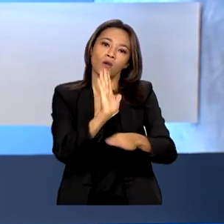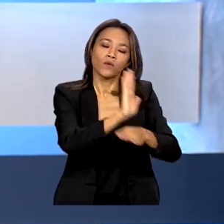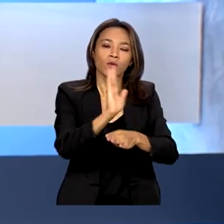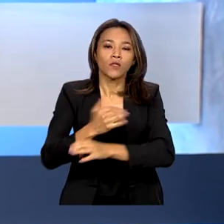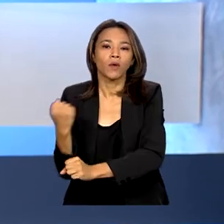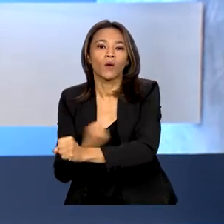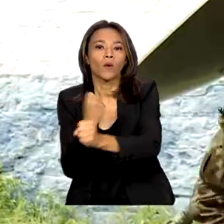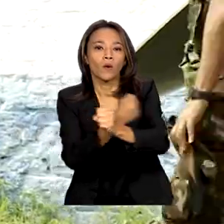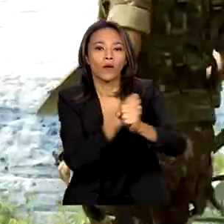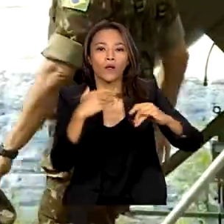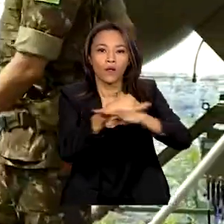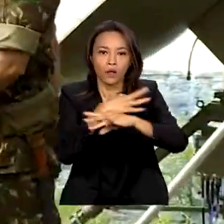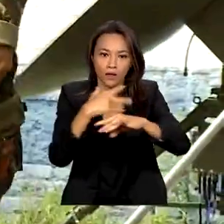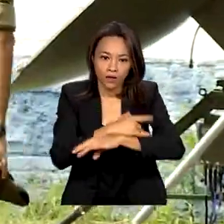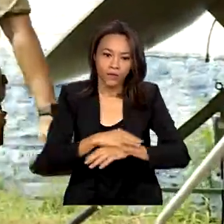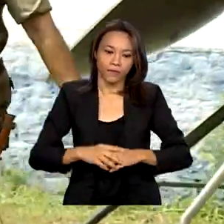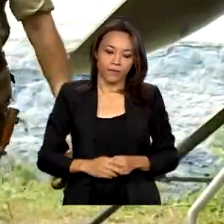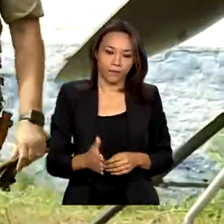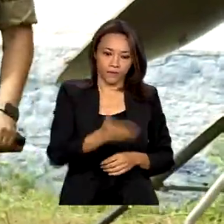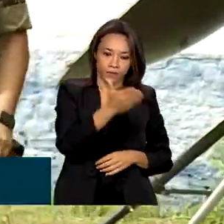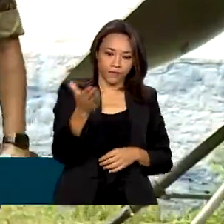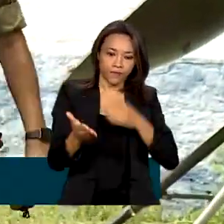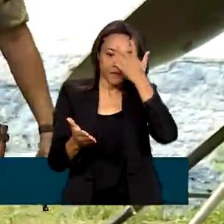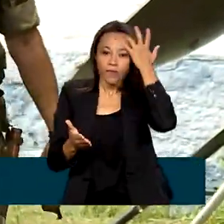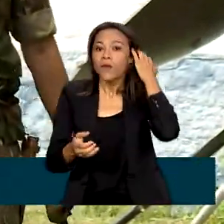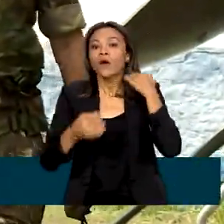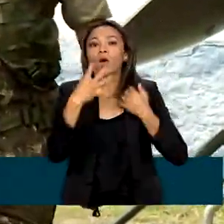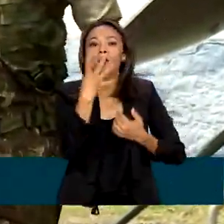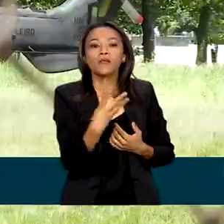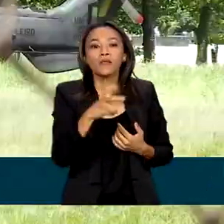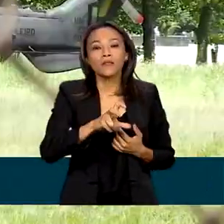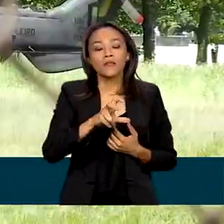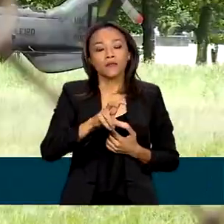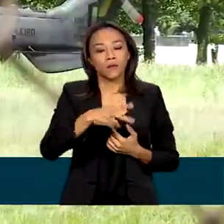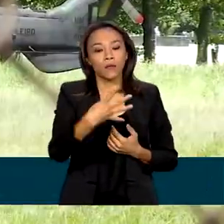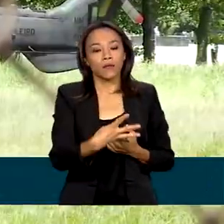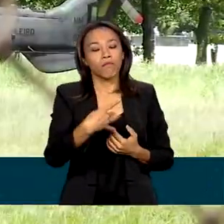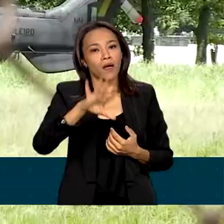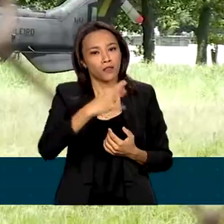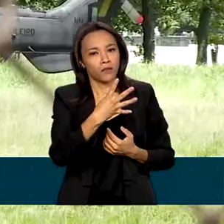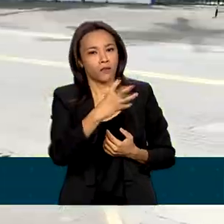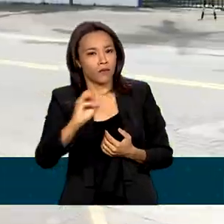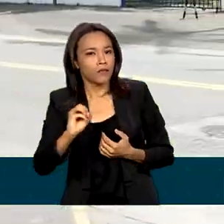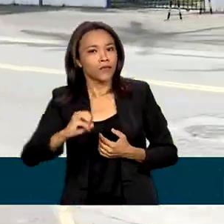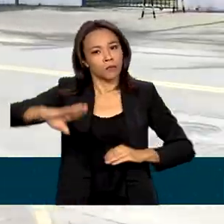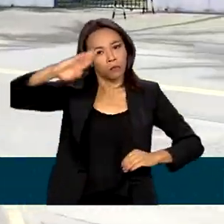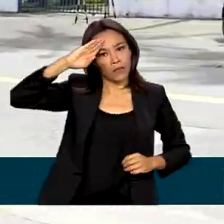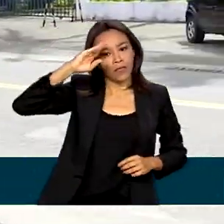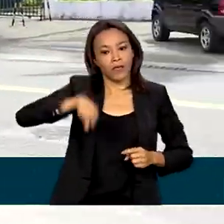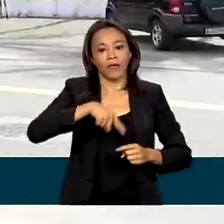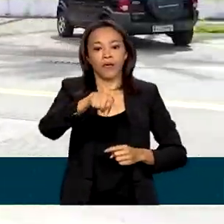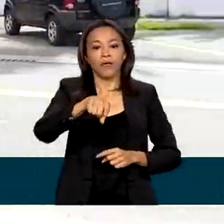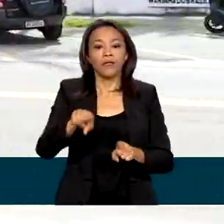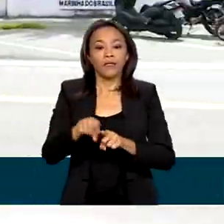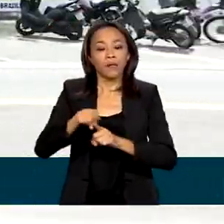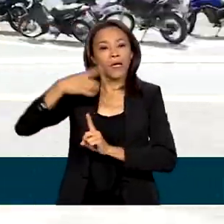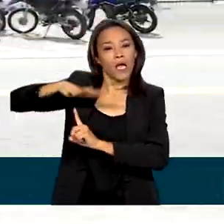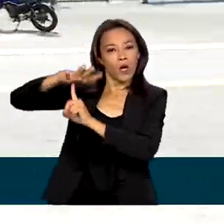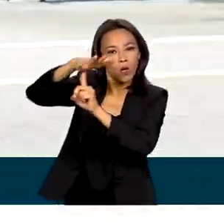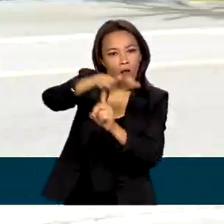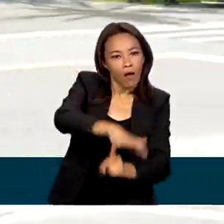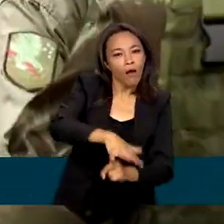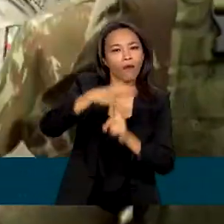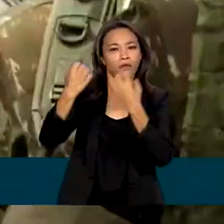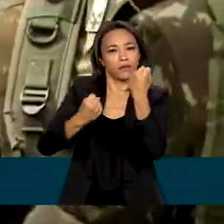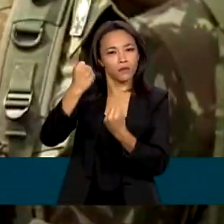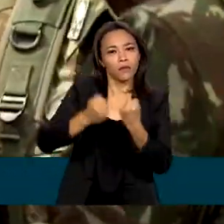da cidade 455 militares e 6 aeronaves integram efetivo do exército em